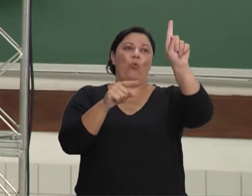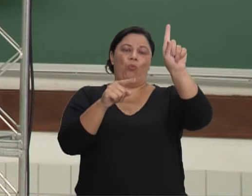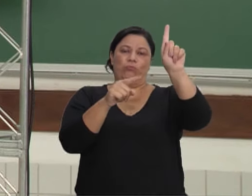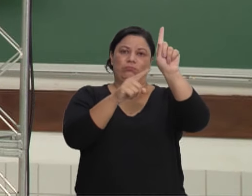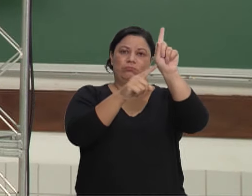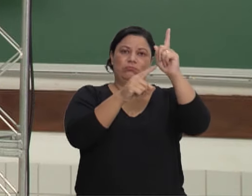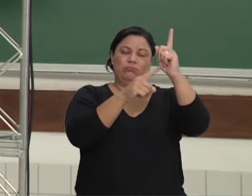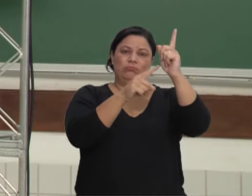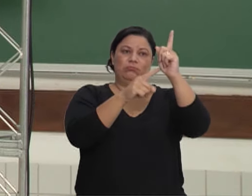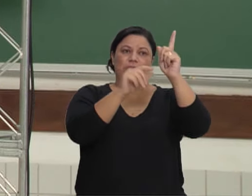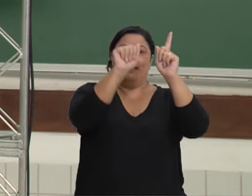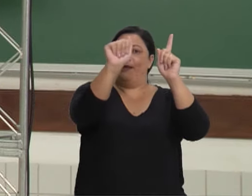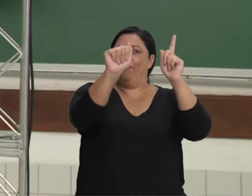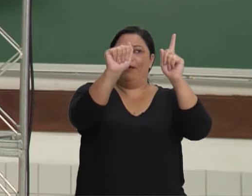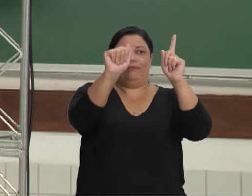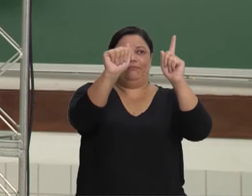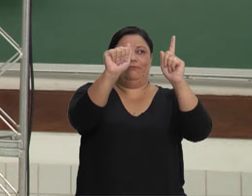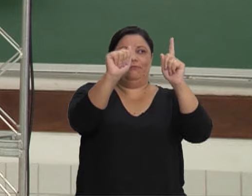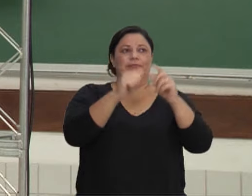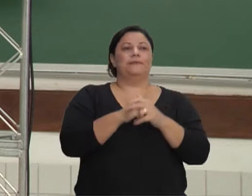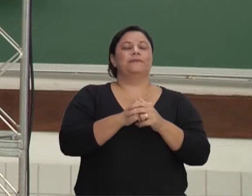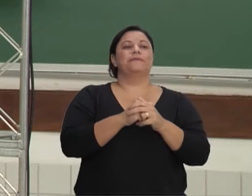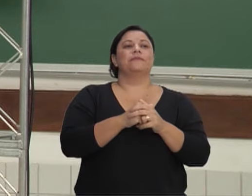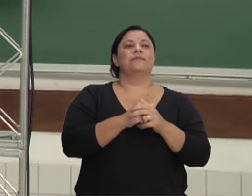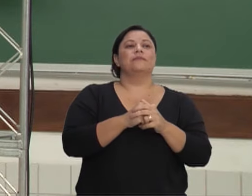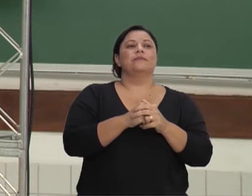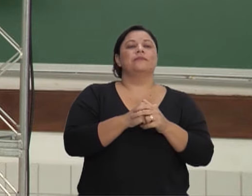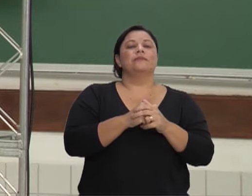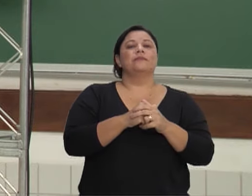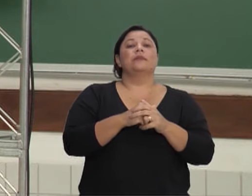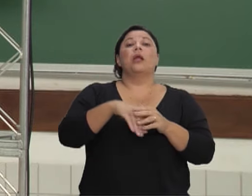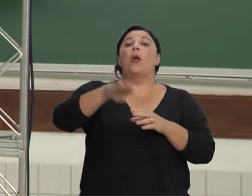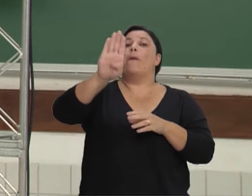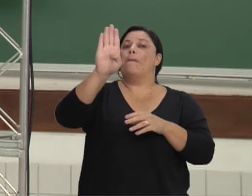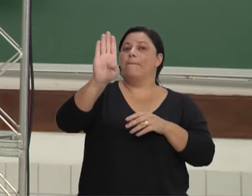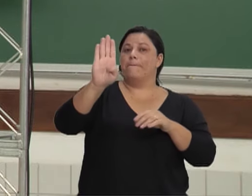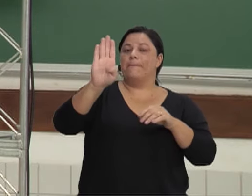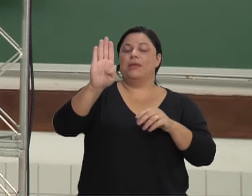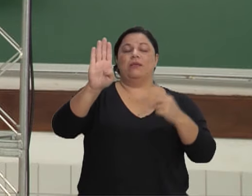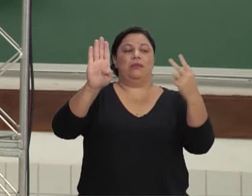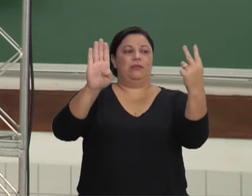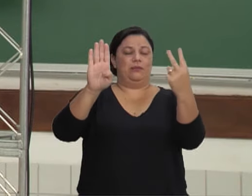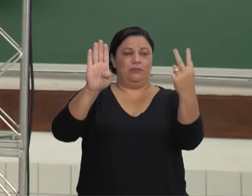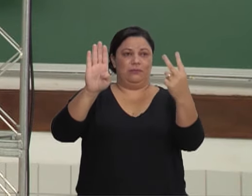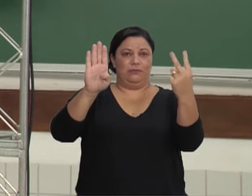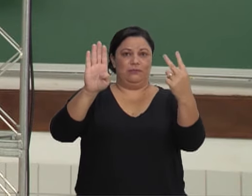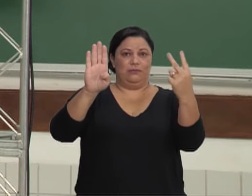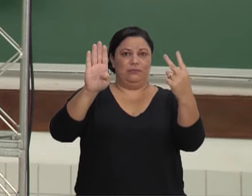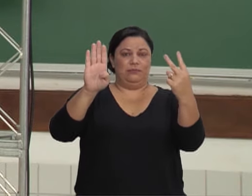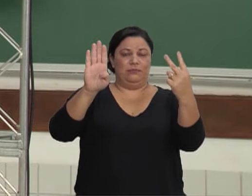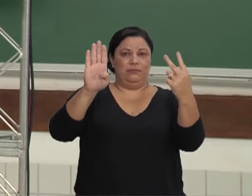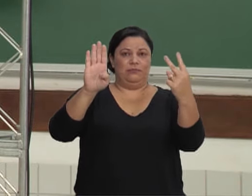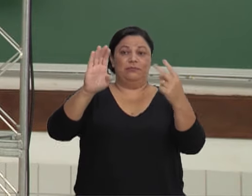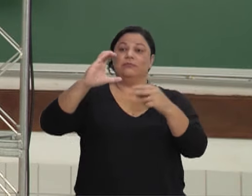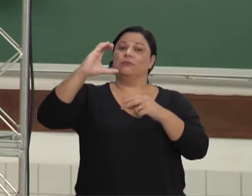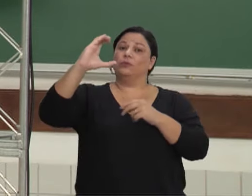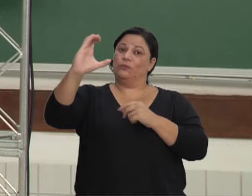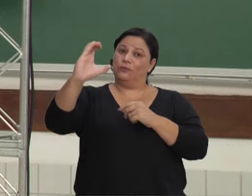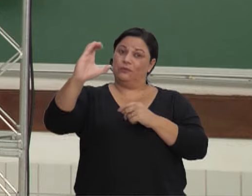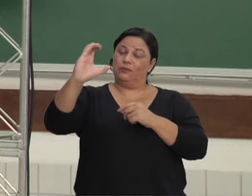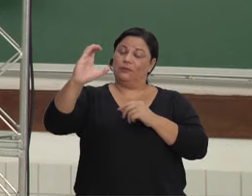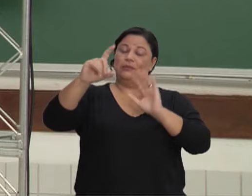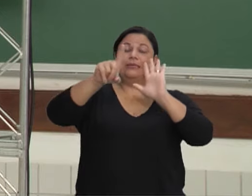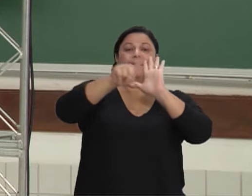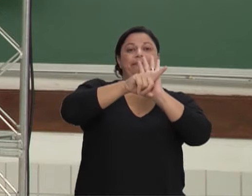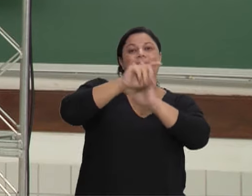Vamos voltar aqui. O meu A vai ser igual a 1, o meu B vai ser igual a 2, o meu C vai ser igual a menos